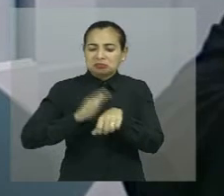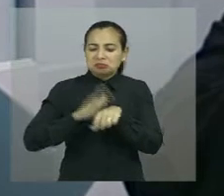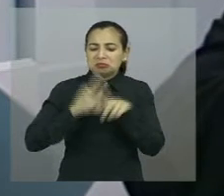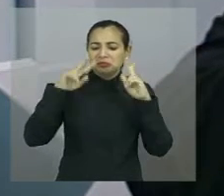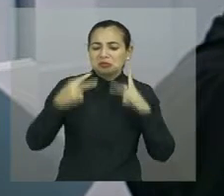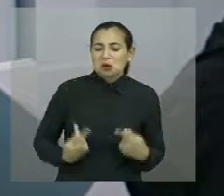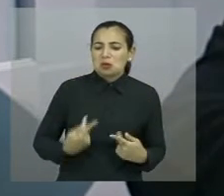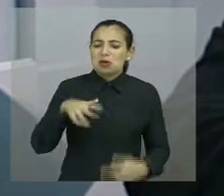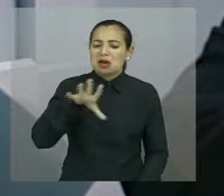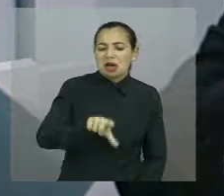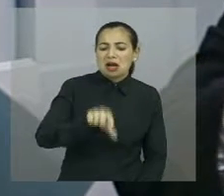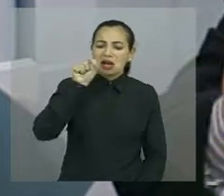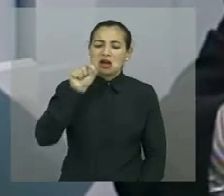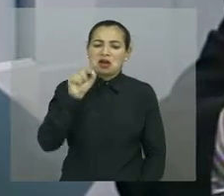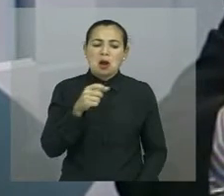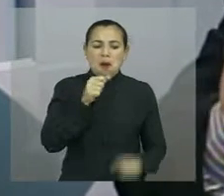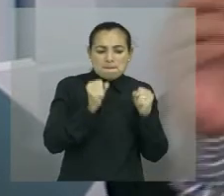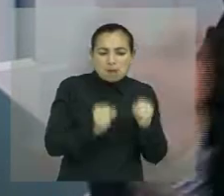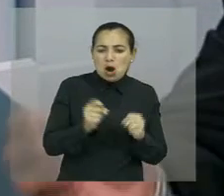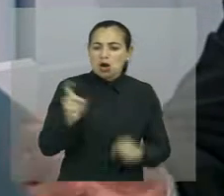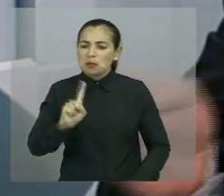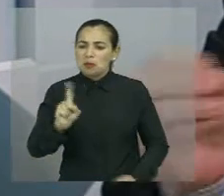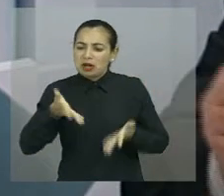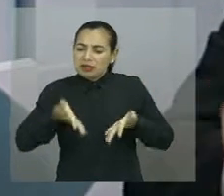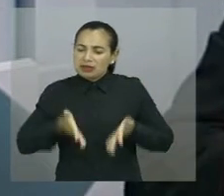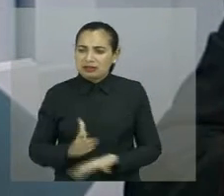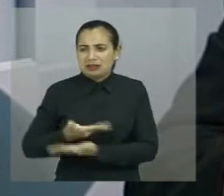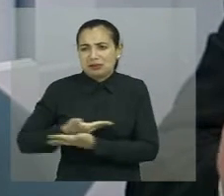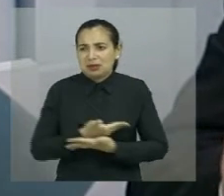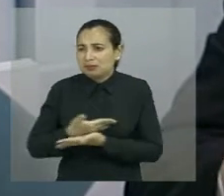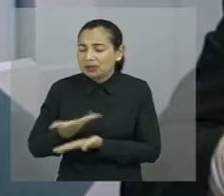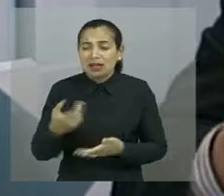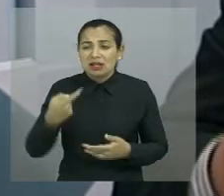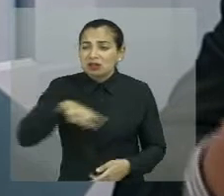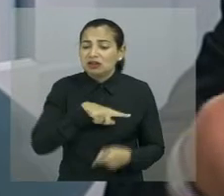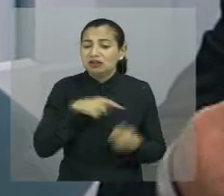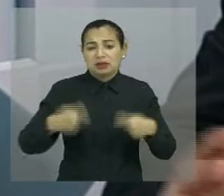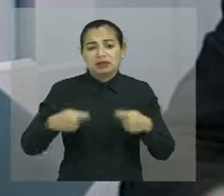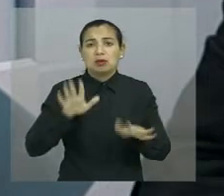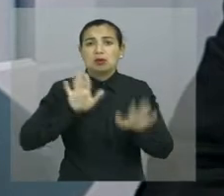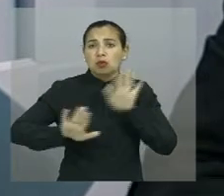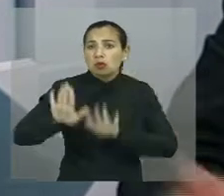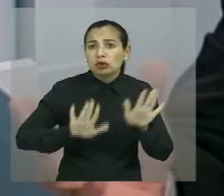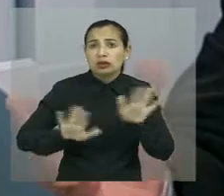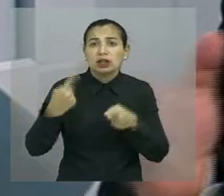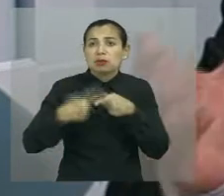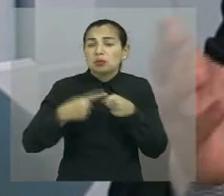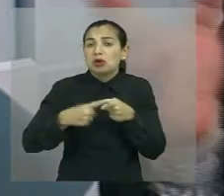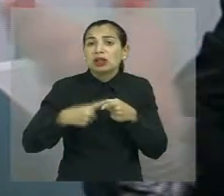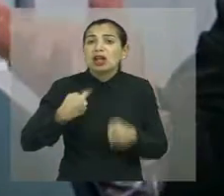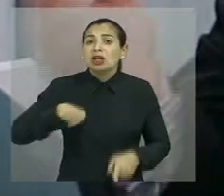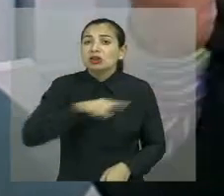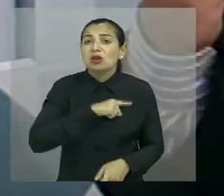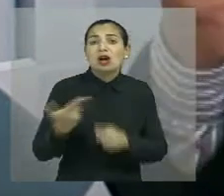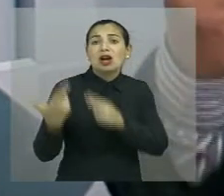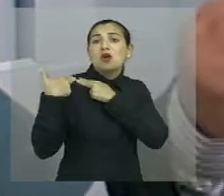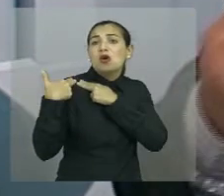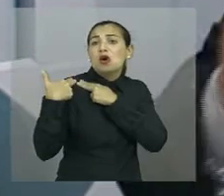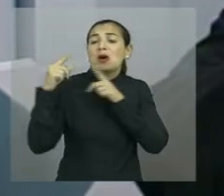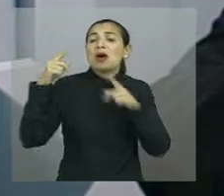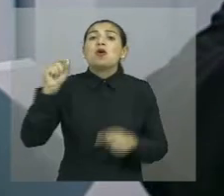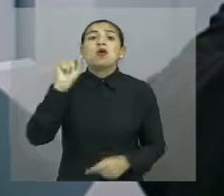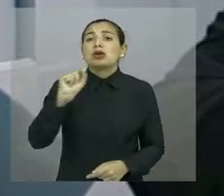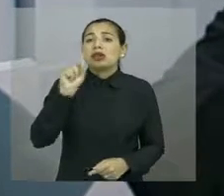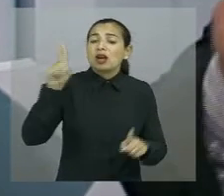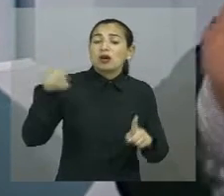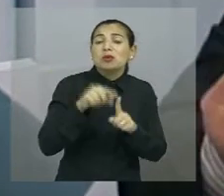que nós temos que ter muito cuidado. E aí, de uma maneira especial, nós estamos aqui para defender a vida. E